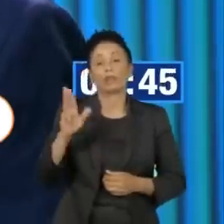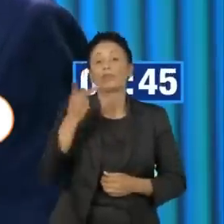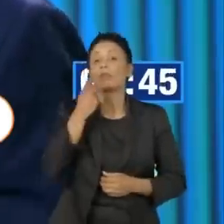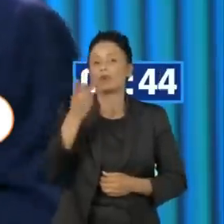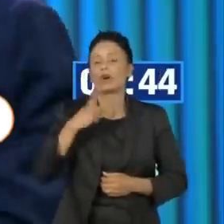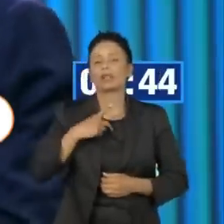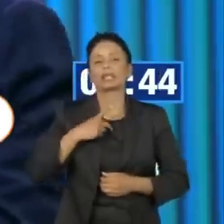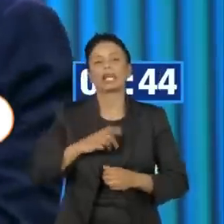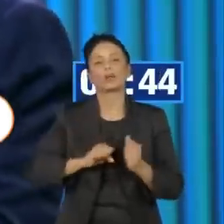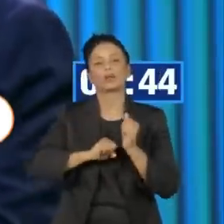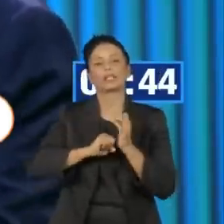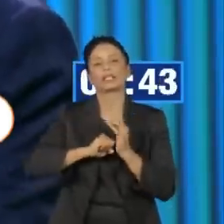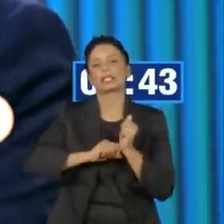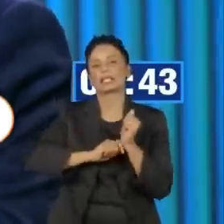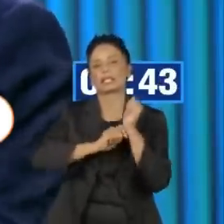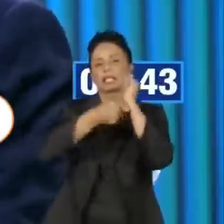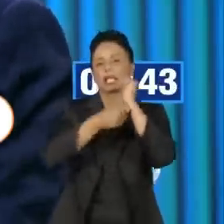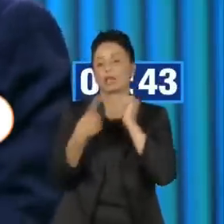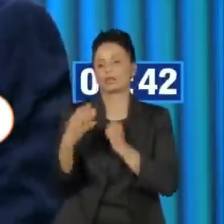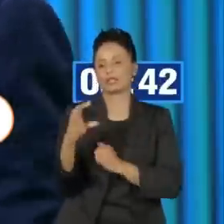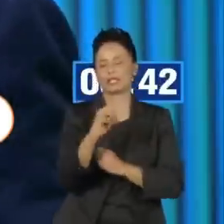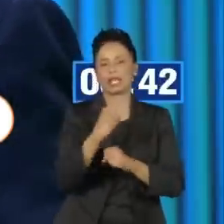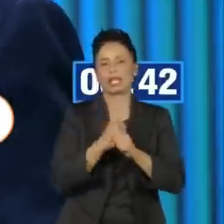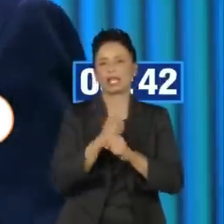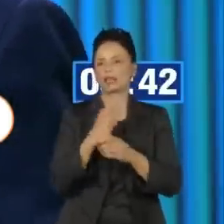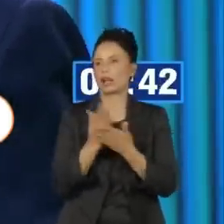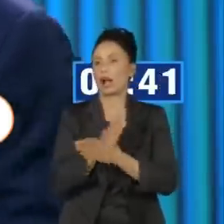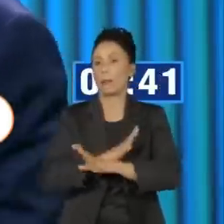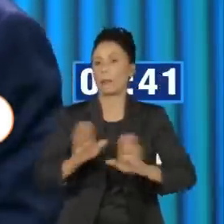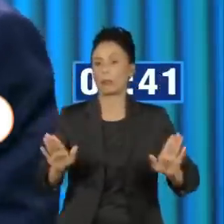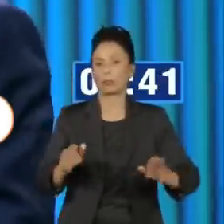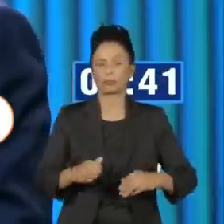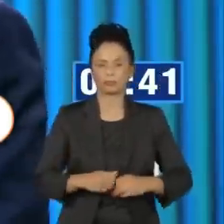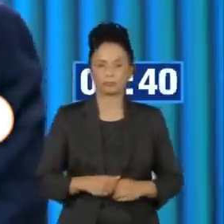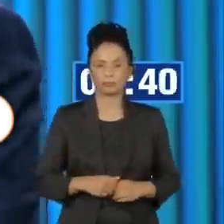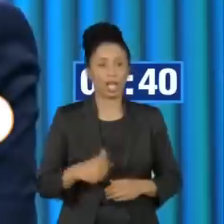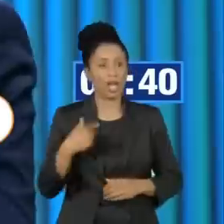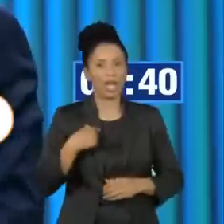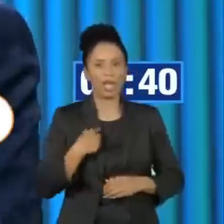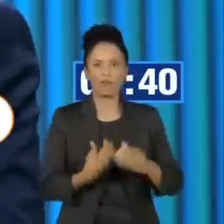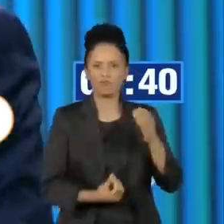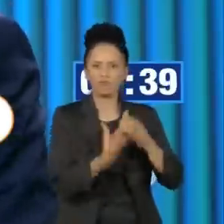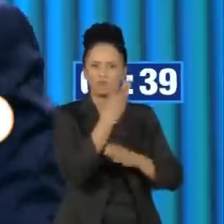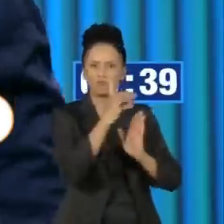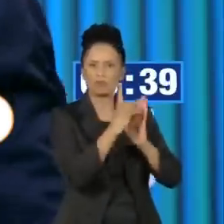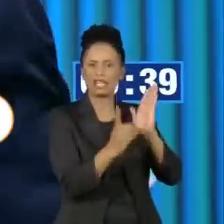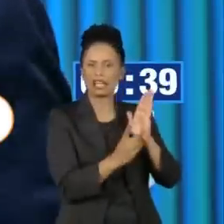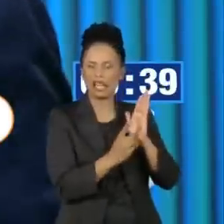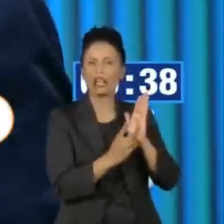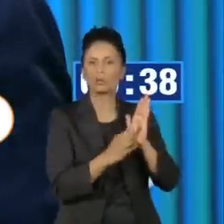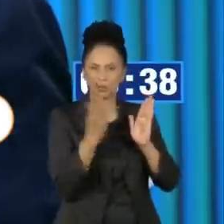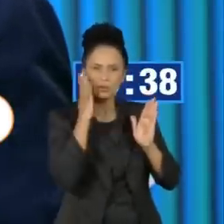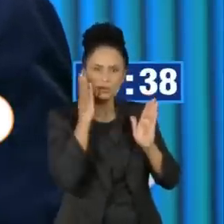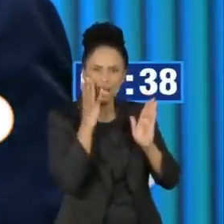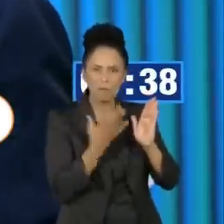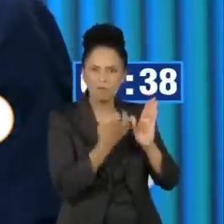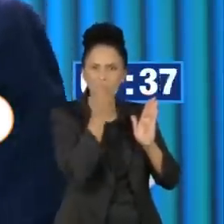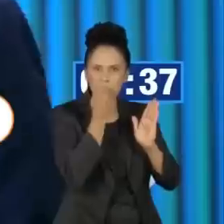muito usado no governo bolsonaro eu vou fazer um decreto acabando com seu sigilo